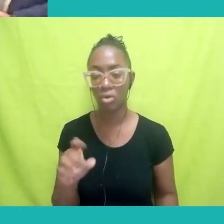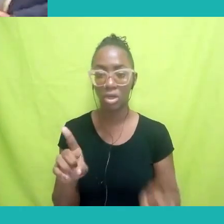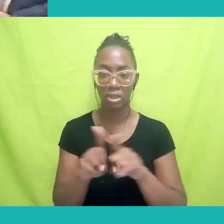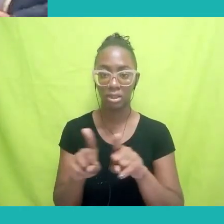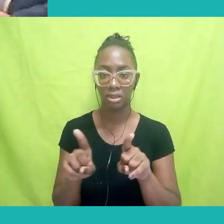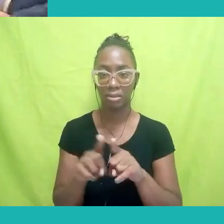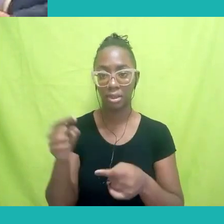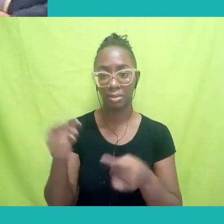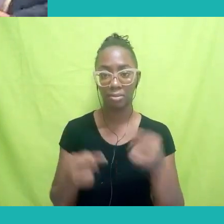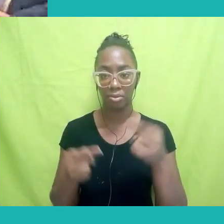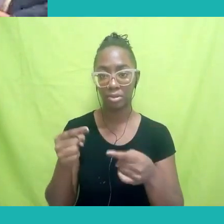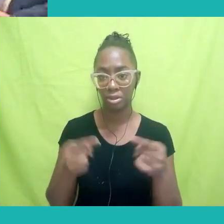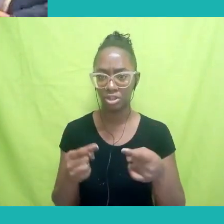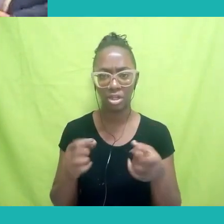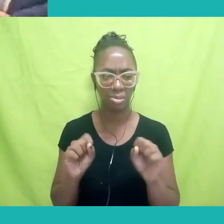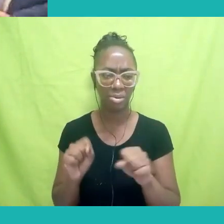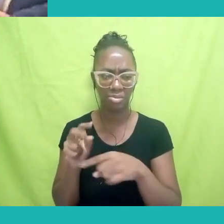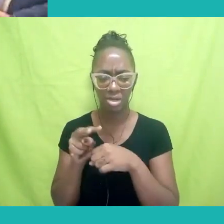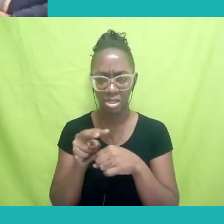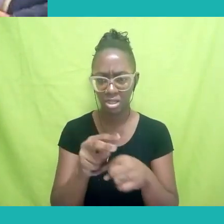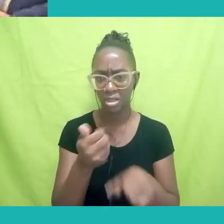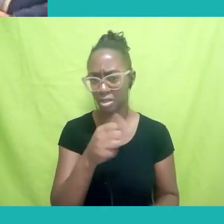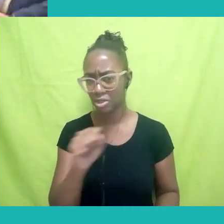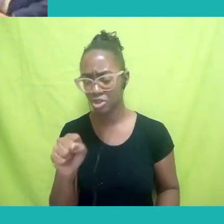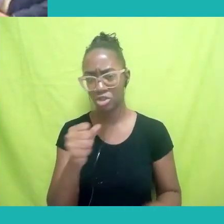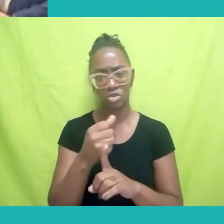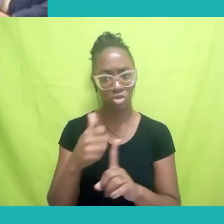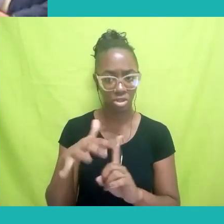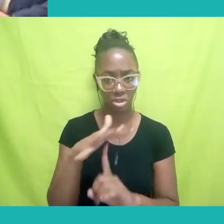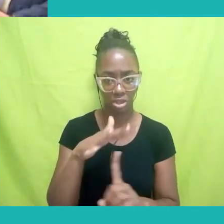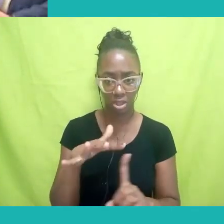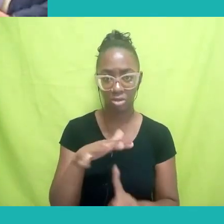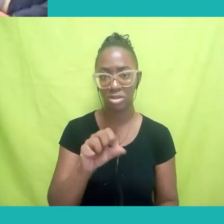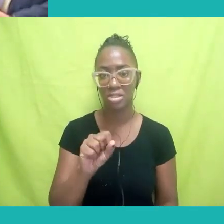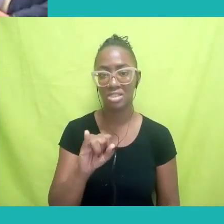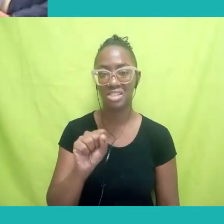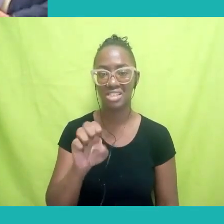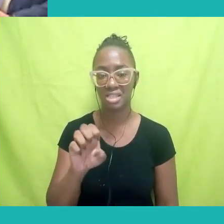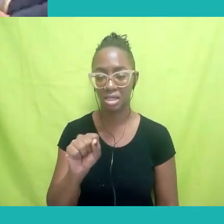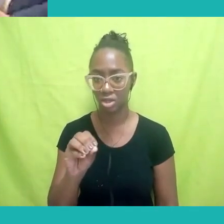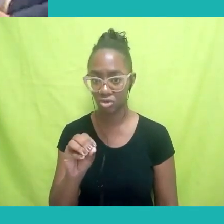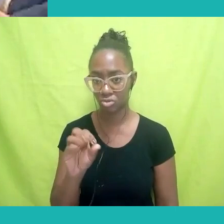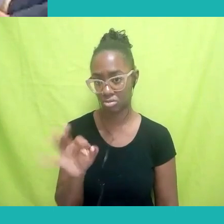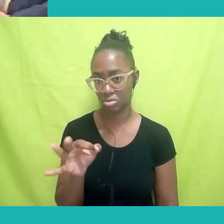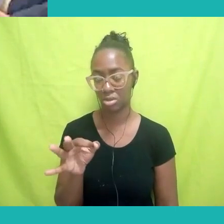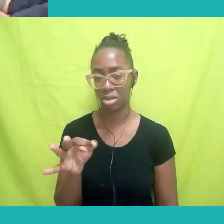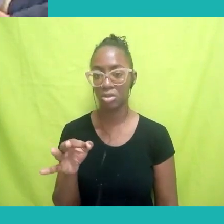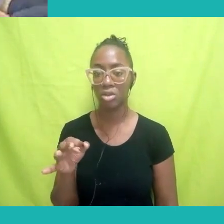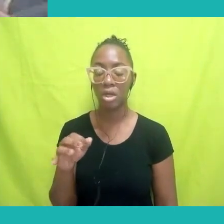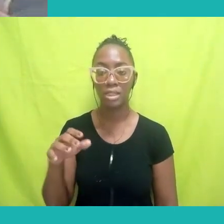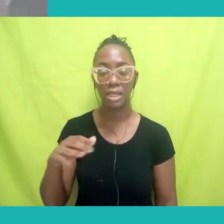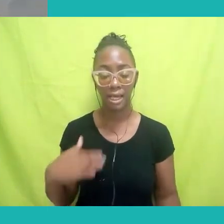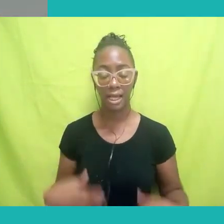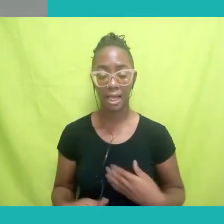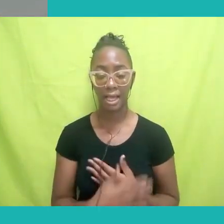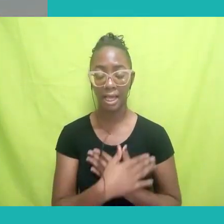a política, seja de proteção da assistência social, através do CISESO, né? Então, na aeronáutica, nós temos o